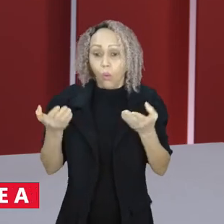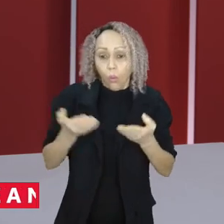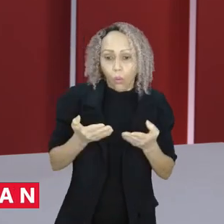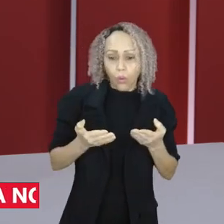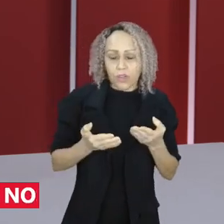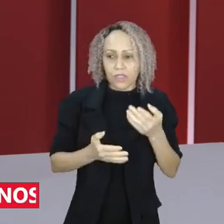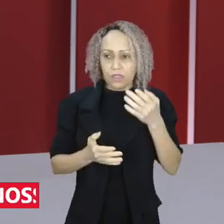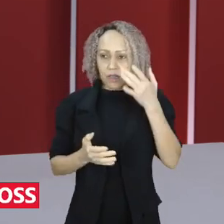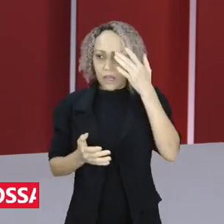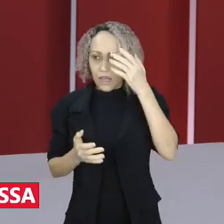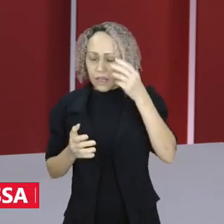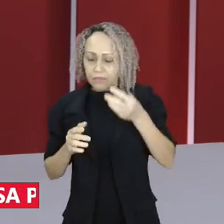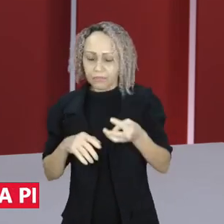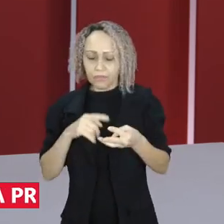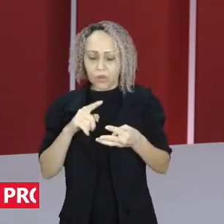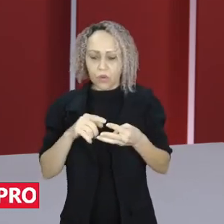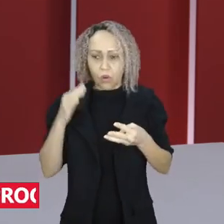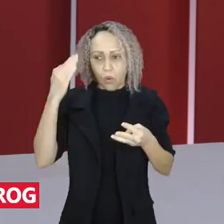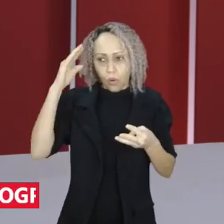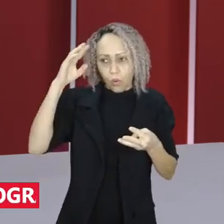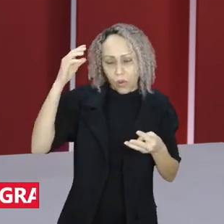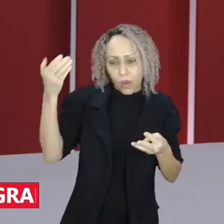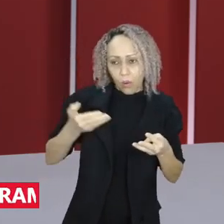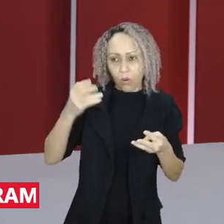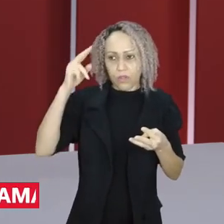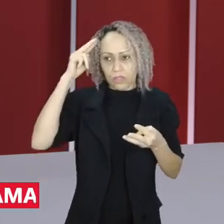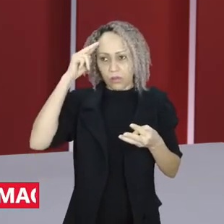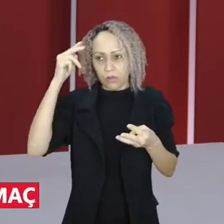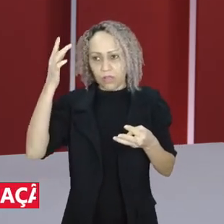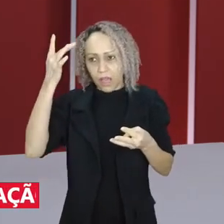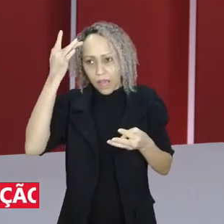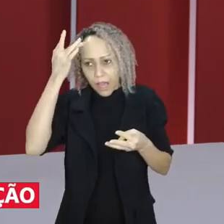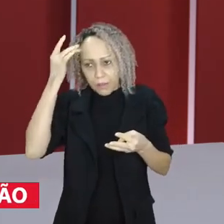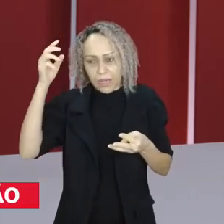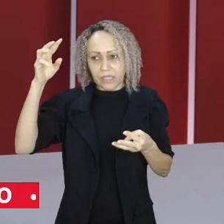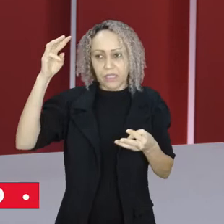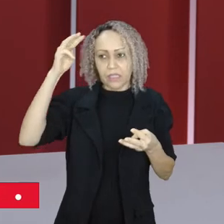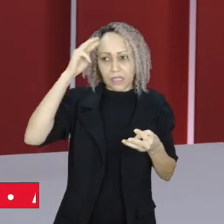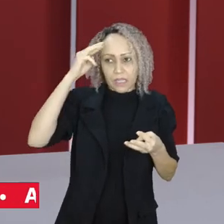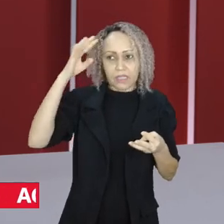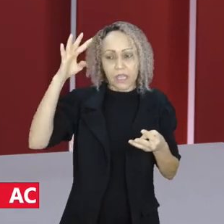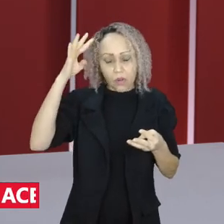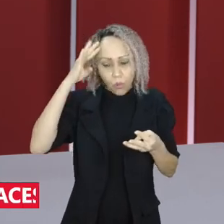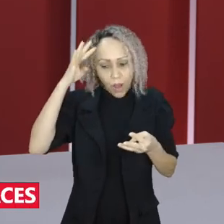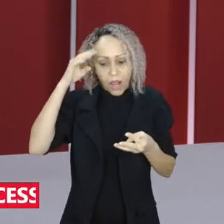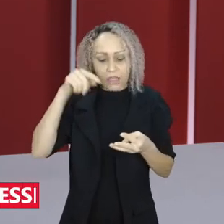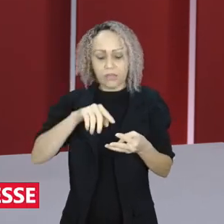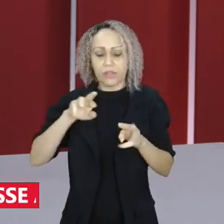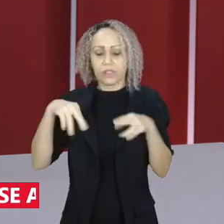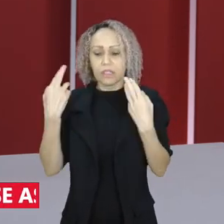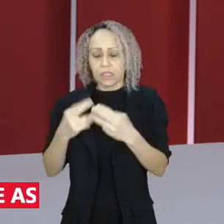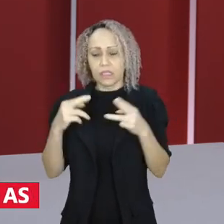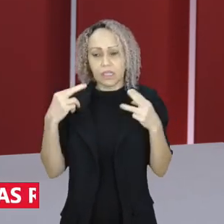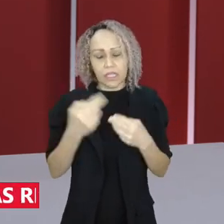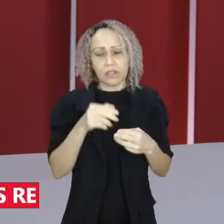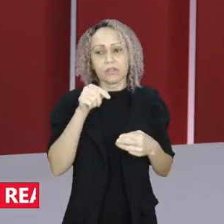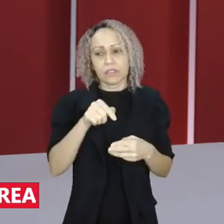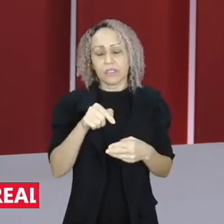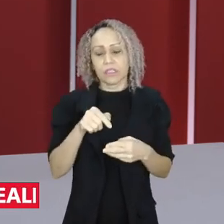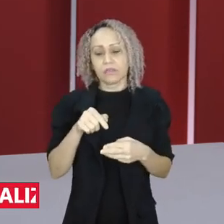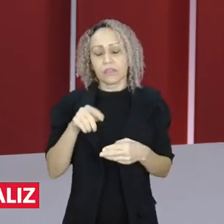transição né os grupos técnicos da equipe de transição de governo e as atualizações a gente vai passando para vocês aqui diariamente